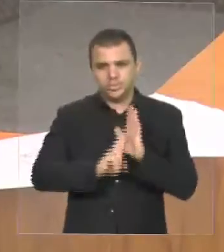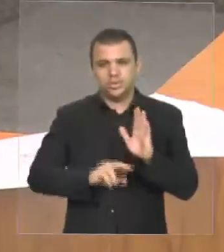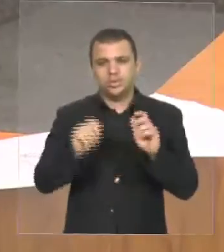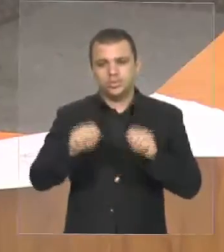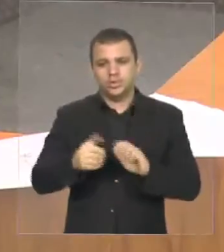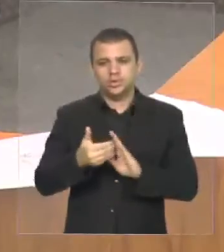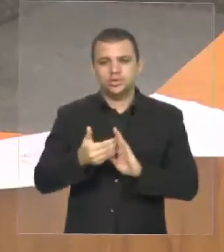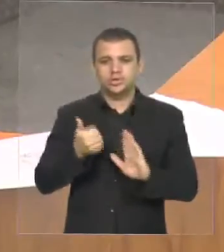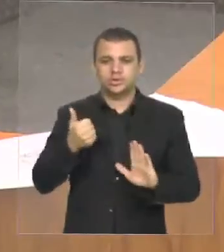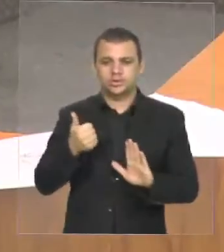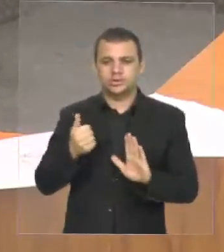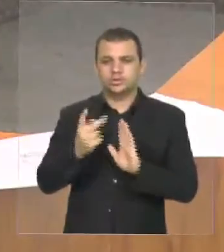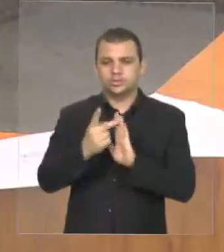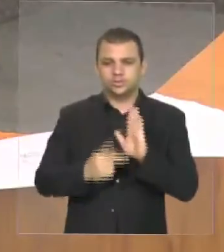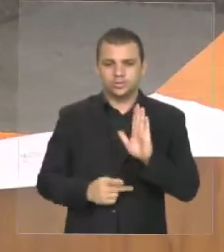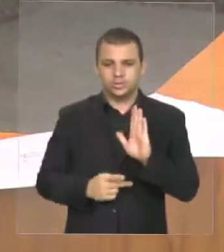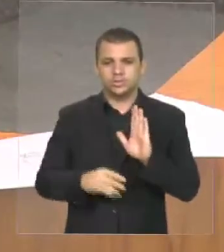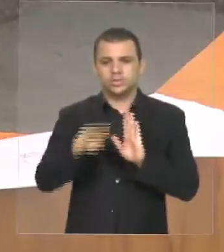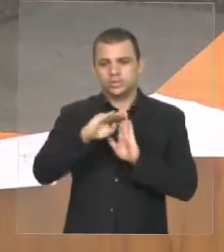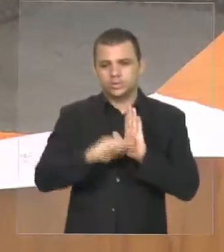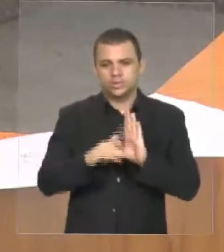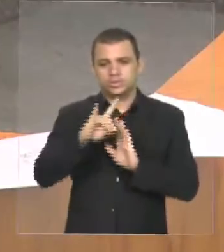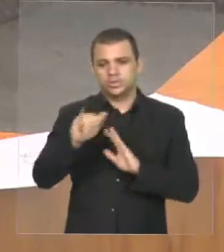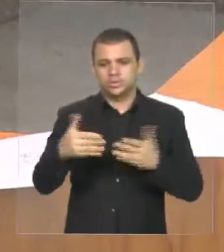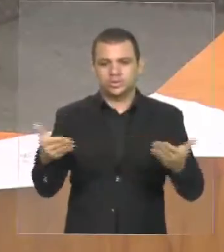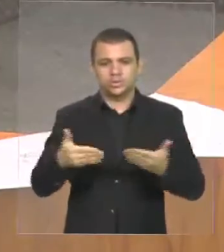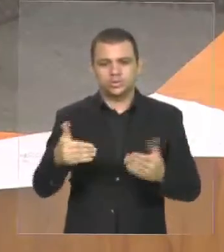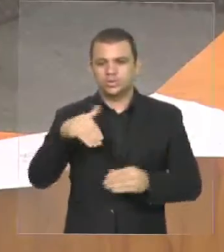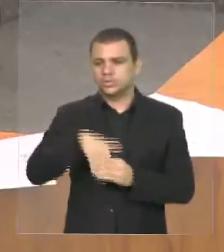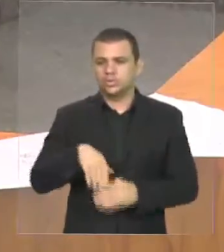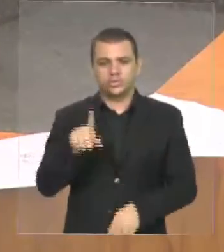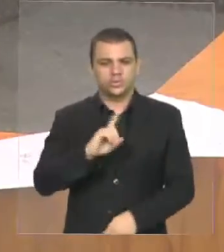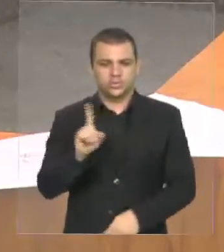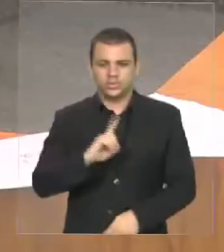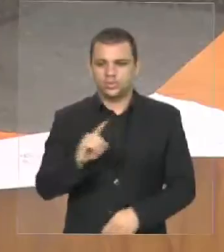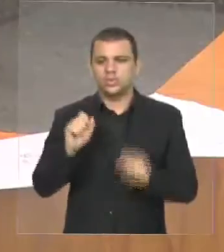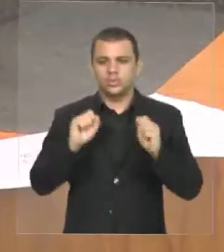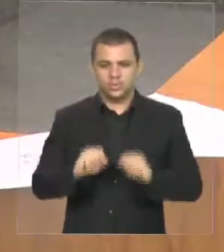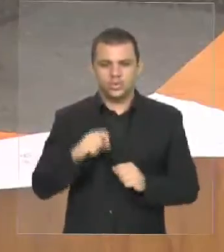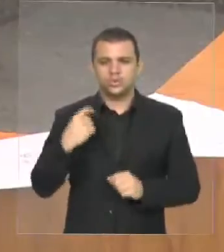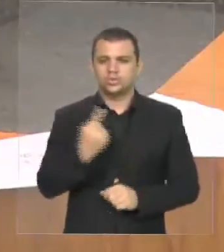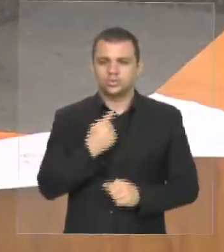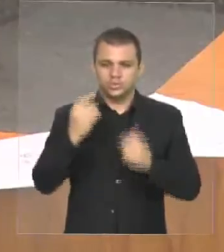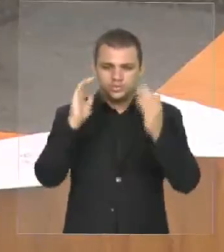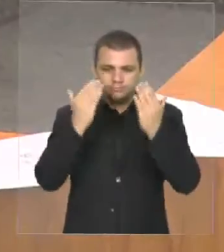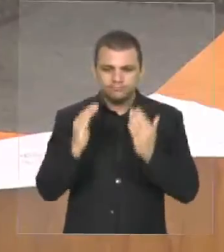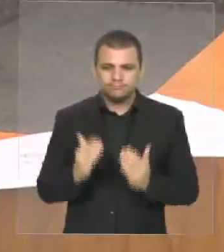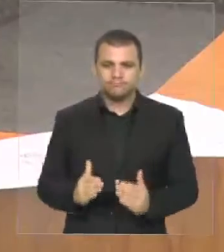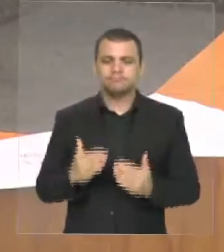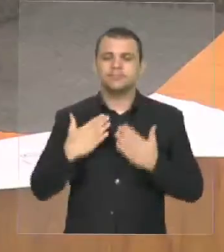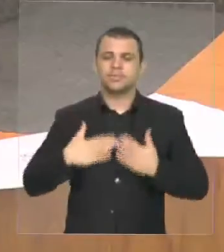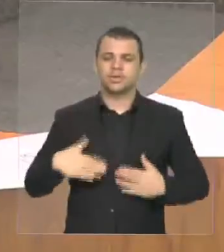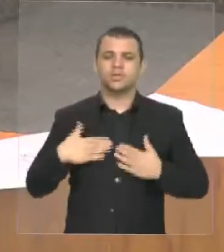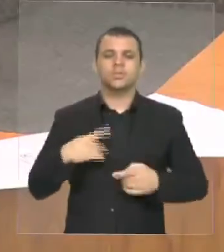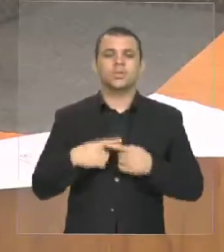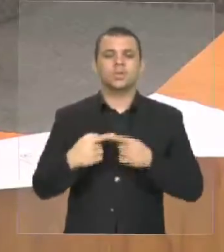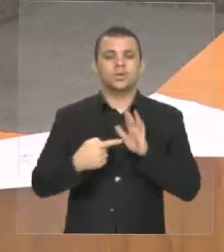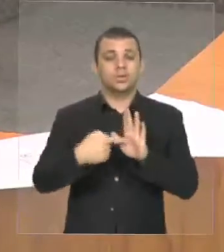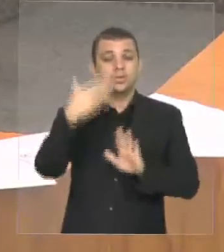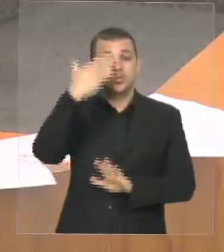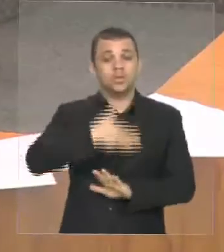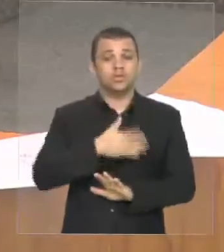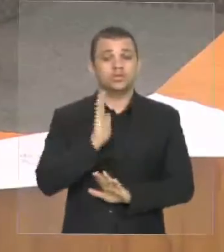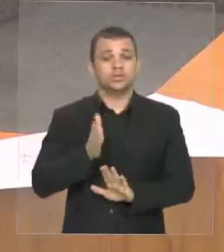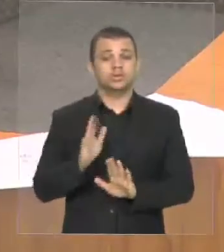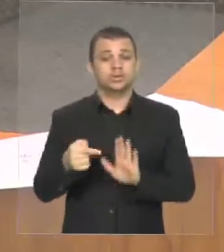esse projeto da pauta do ordem do dia de hoje, para que nós possamos analisar com calma, uma vez que eu estou provando a Vossa Excelência